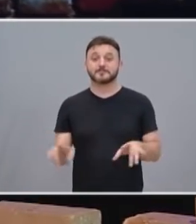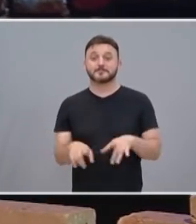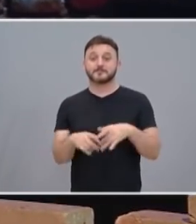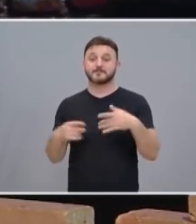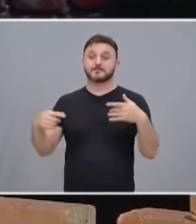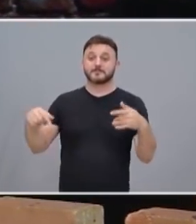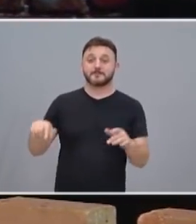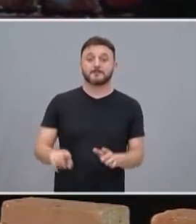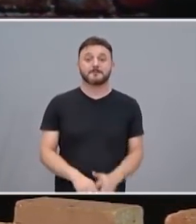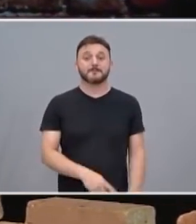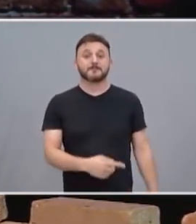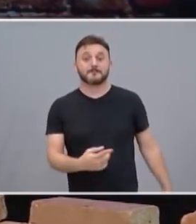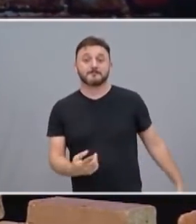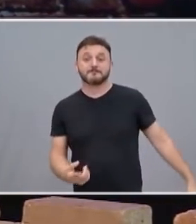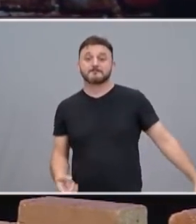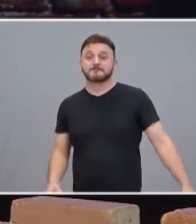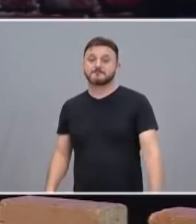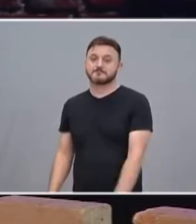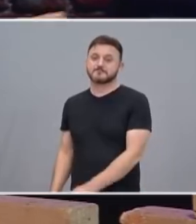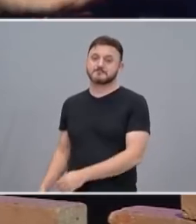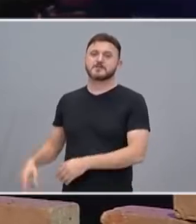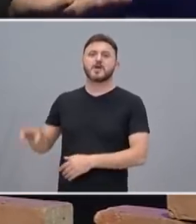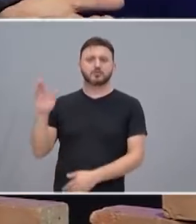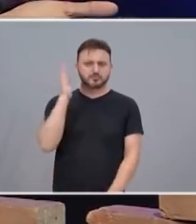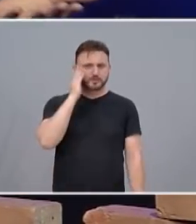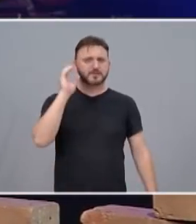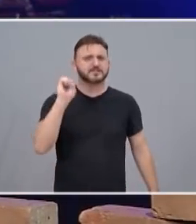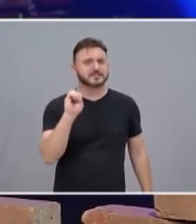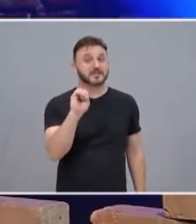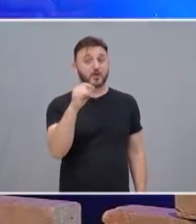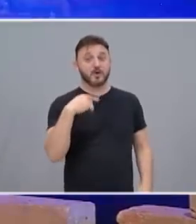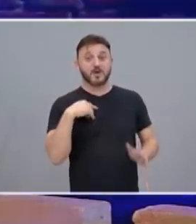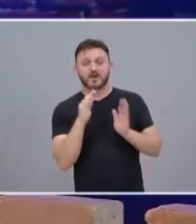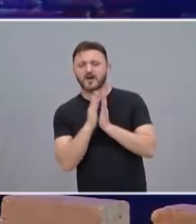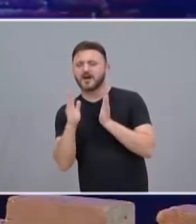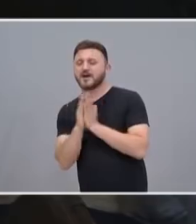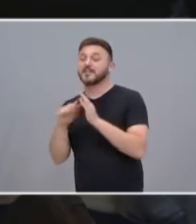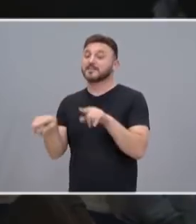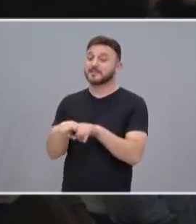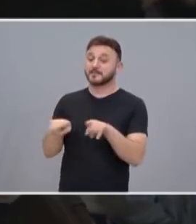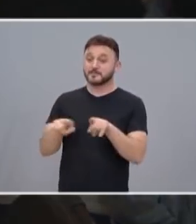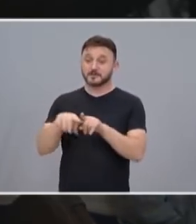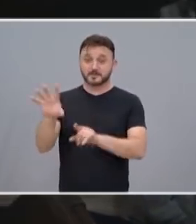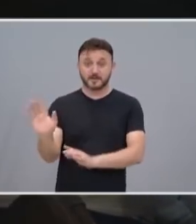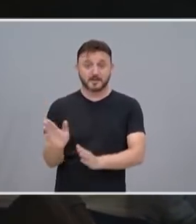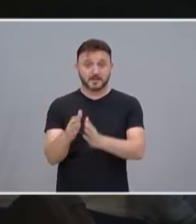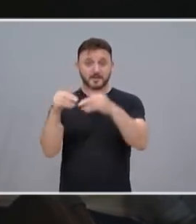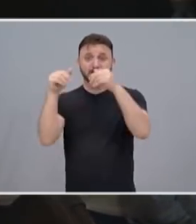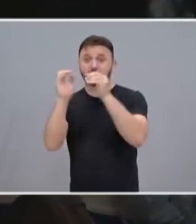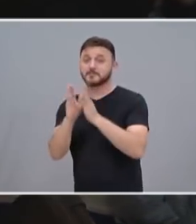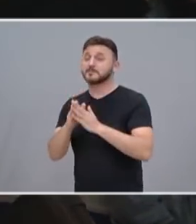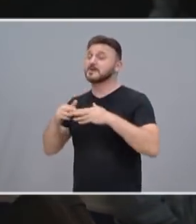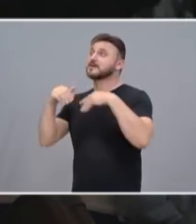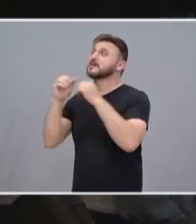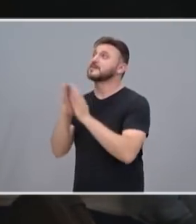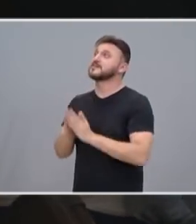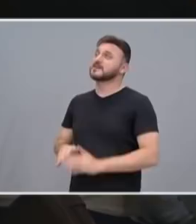Eu sei que se eu rezar, eu sei que se eu clamar, eu sei que se